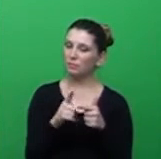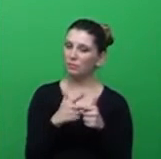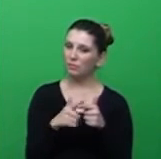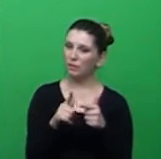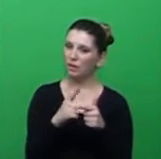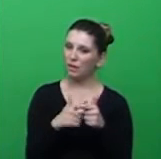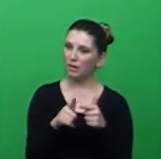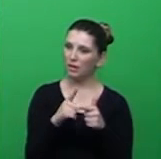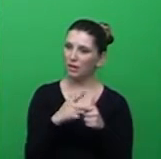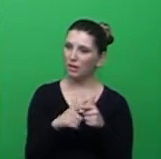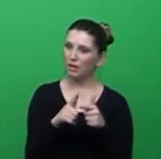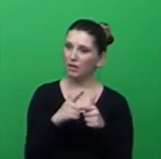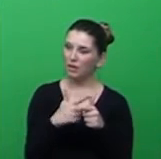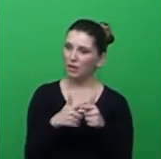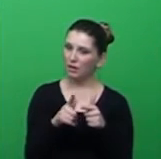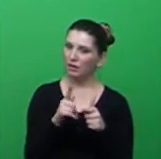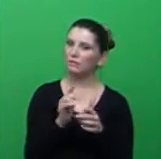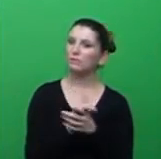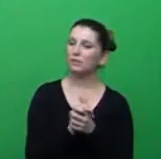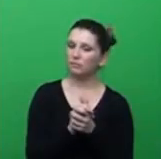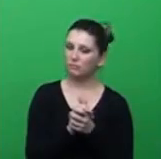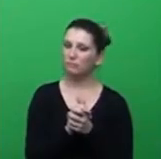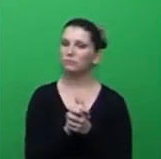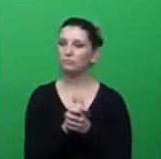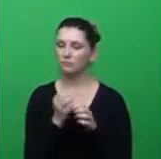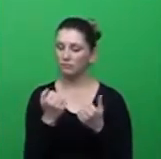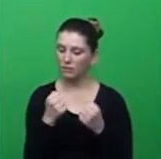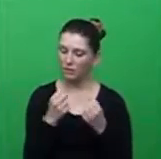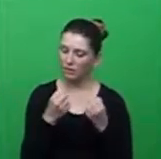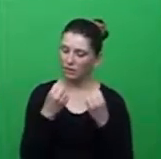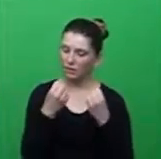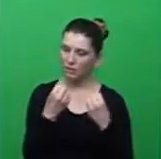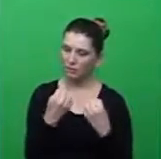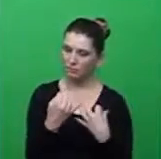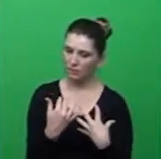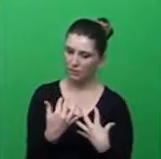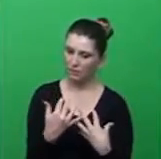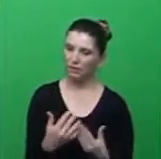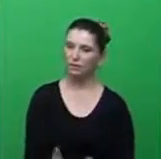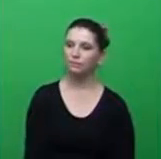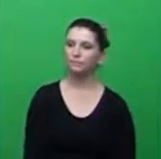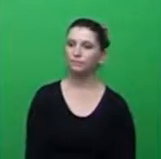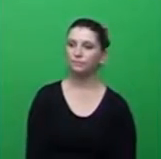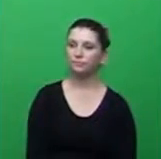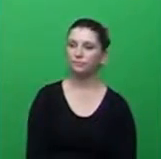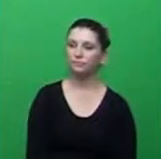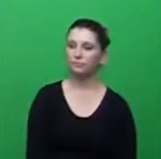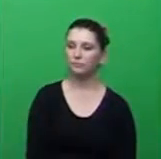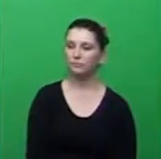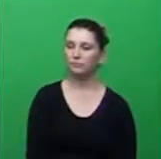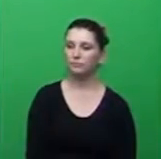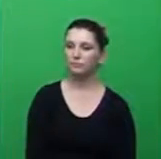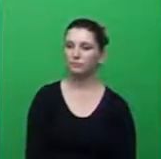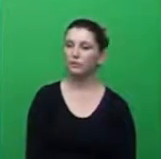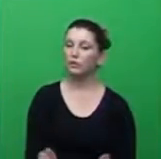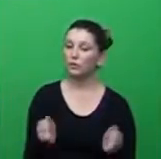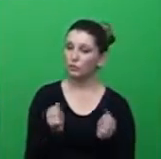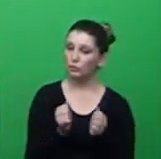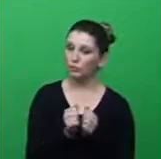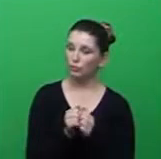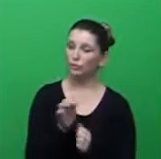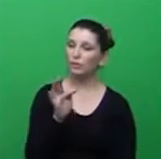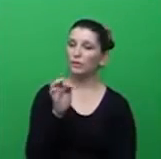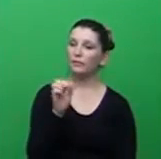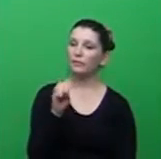o fator prejudicial no todo. Aí a escola entra com educação ambiental, junto com a FANCRI, com a